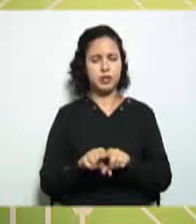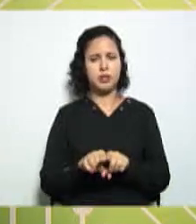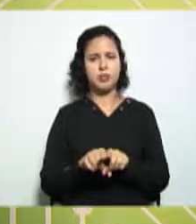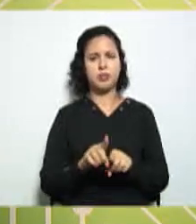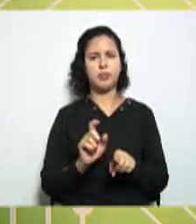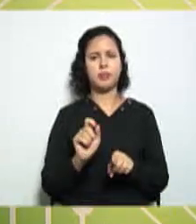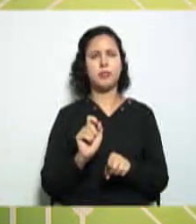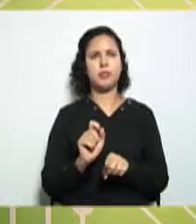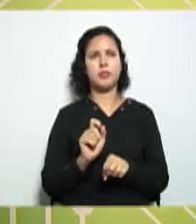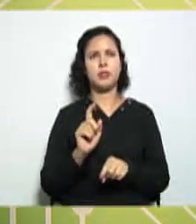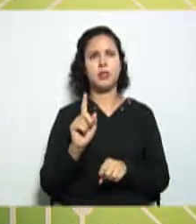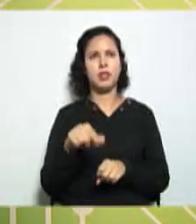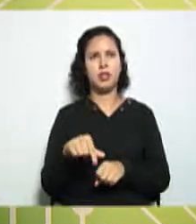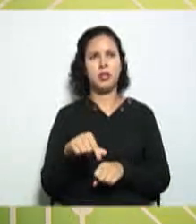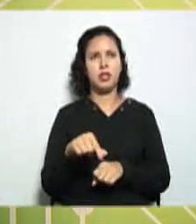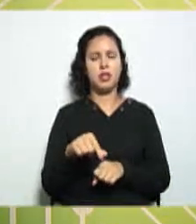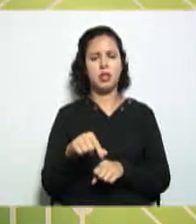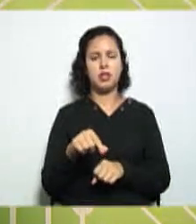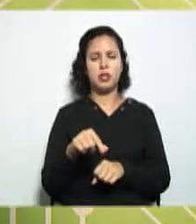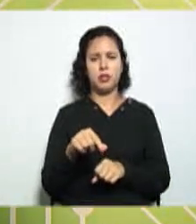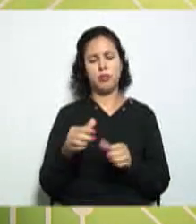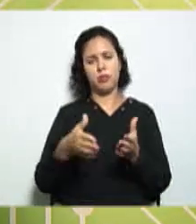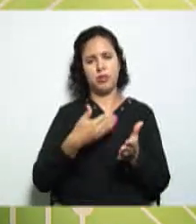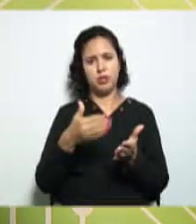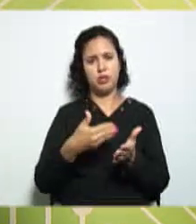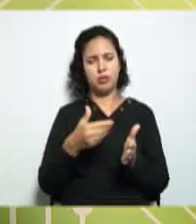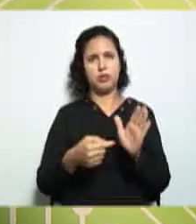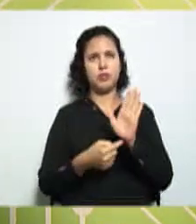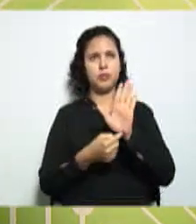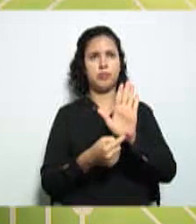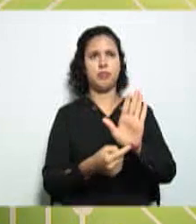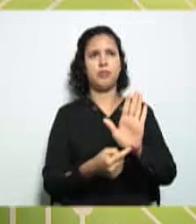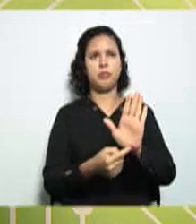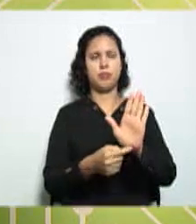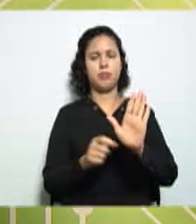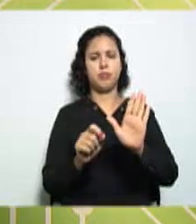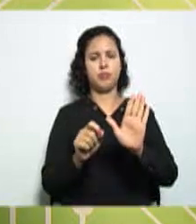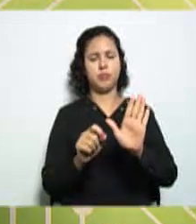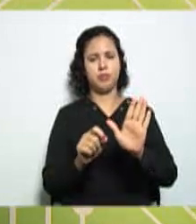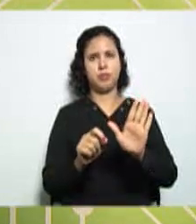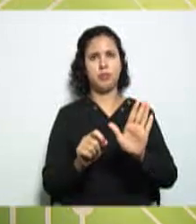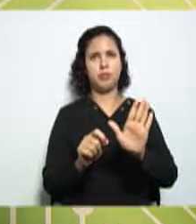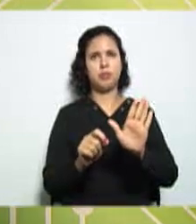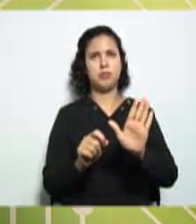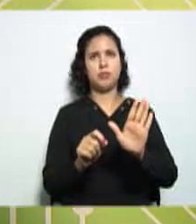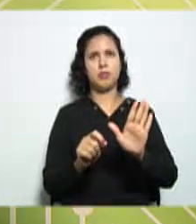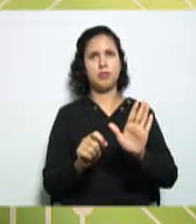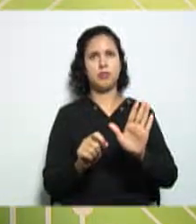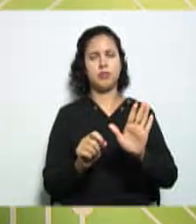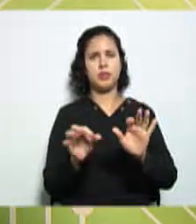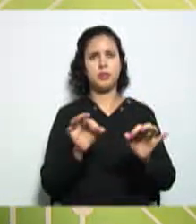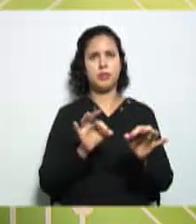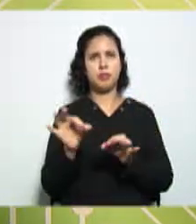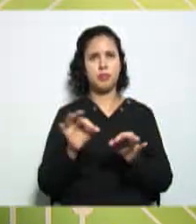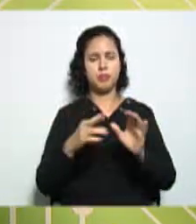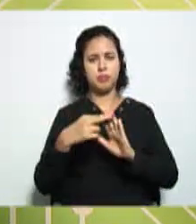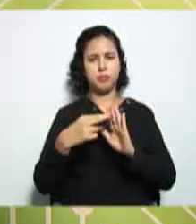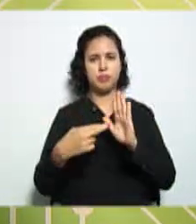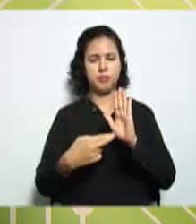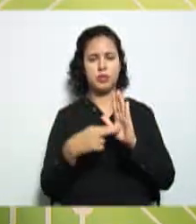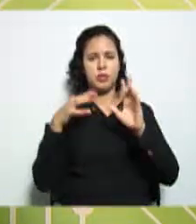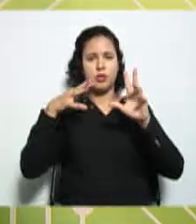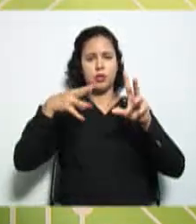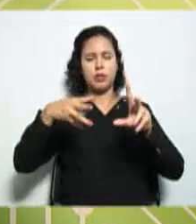você, olha, nossa referência, né, da Associação Brasileira de Normas Técnicas, que é esse livro aqui que regula todas